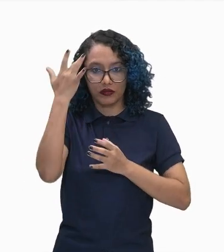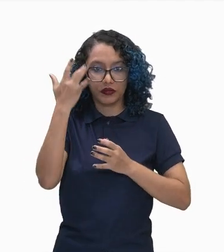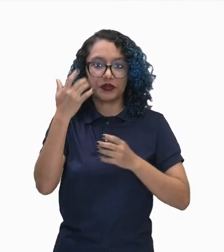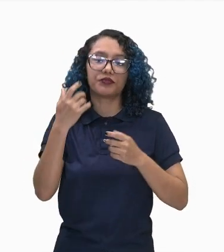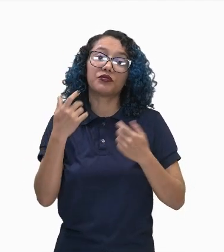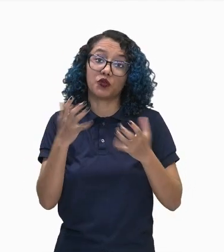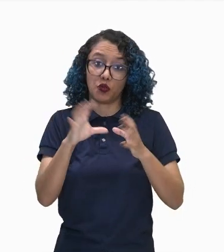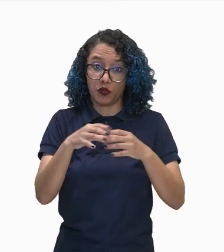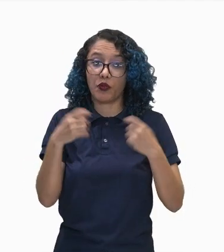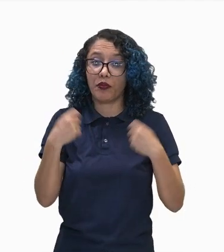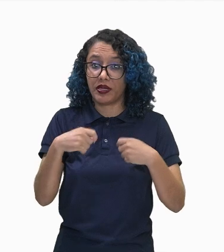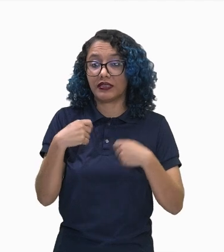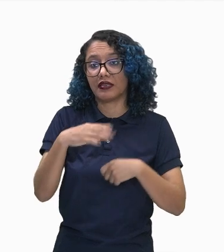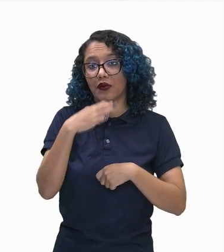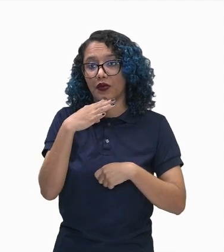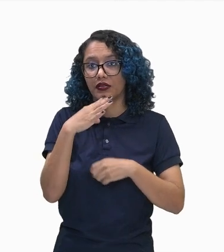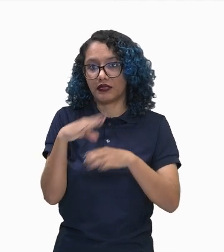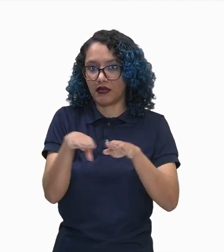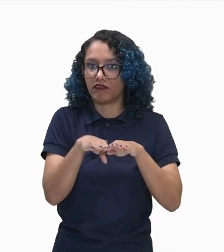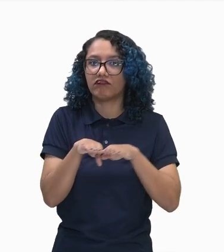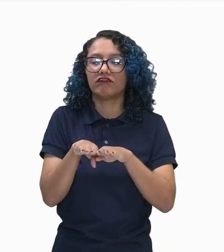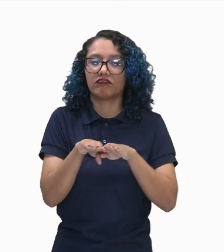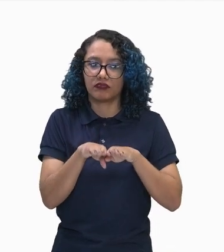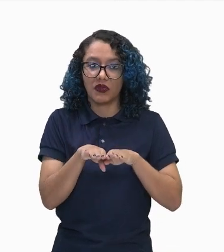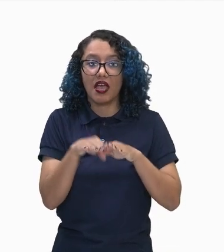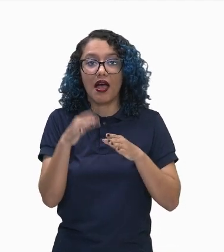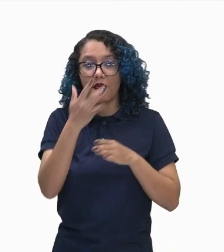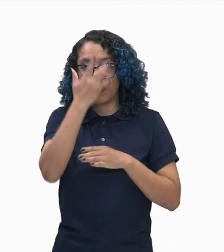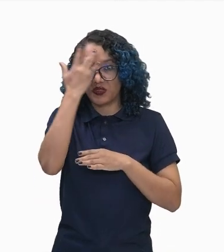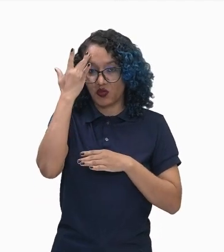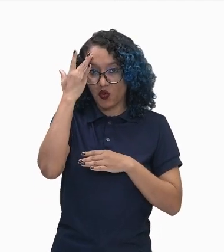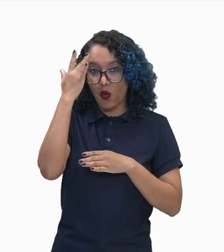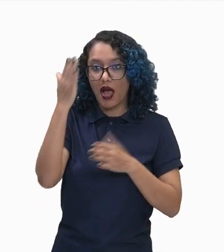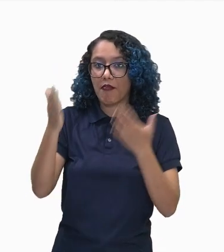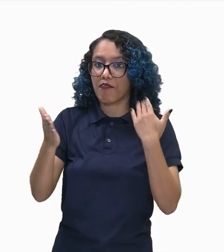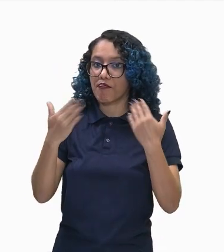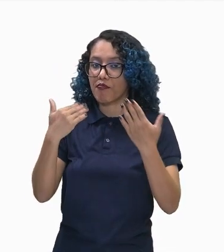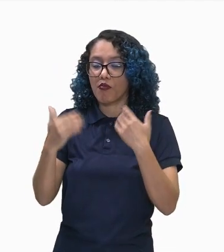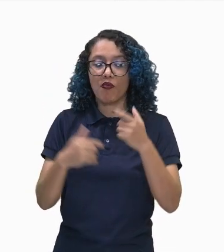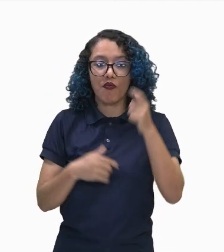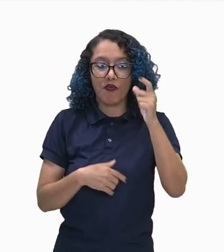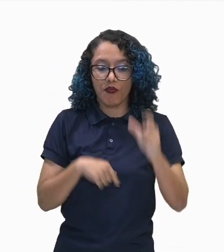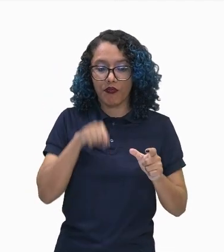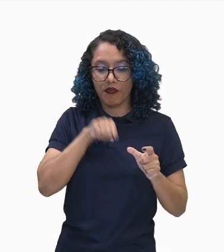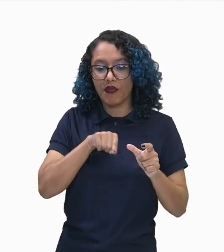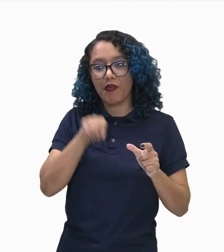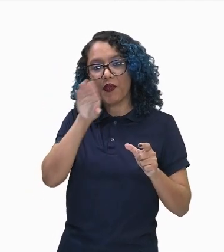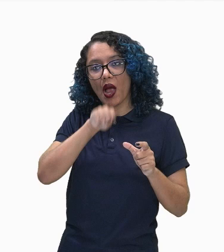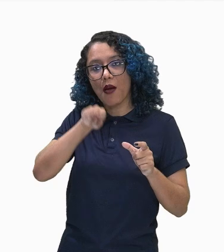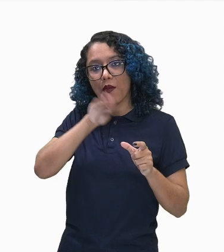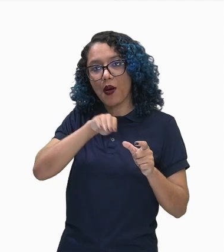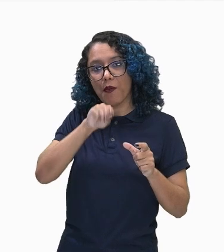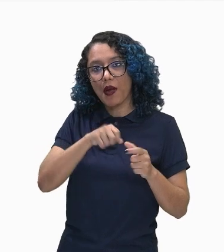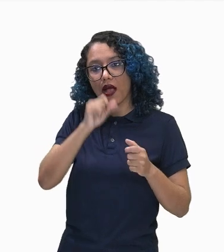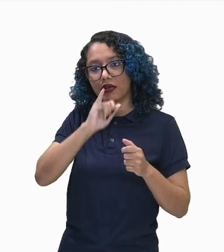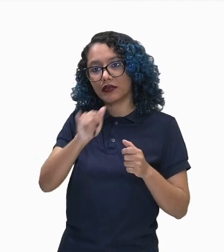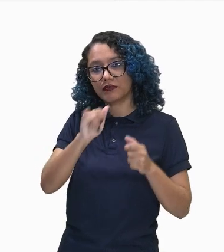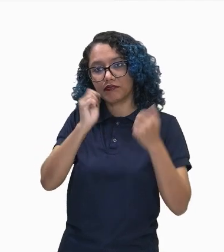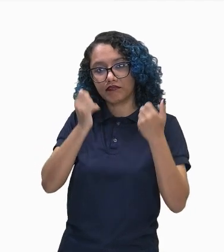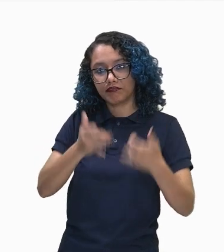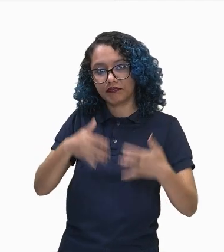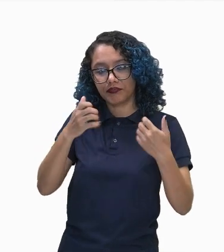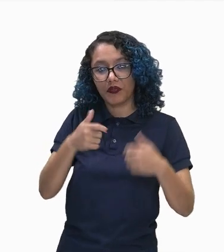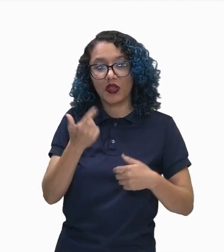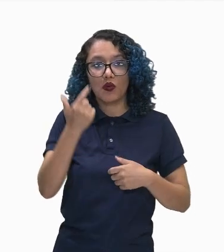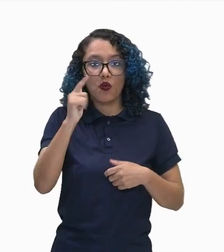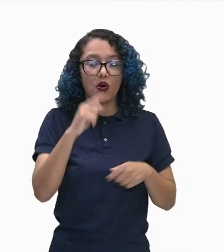ao grupo, tanto ao que fala como ao que ouve, ao que faz o gesto e para quem vê.